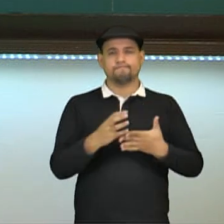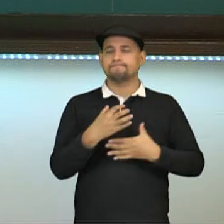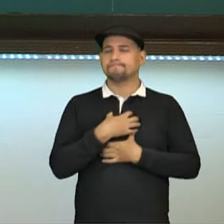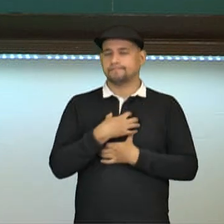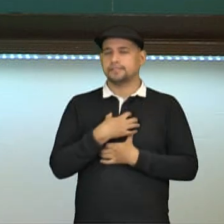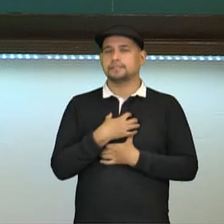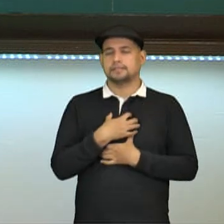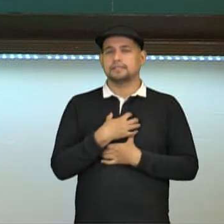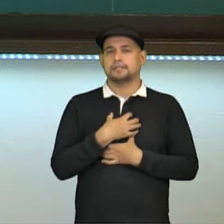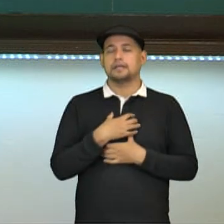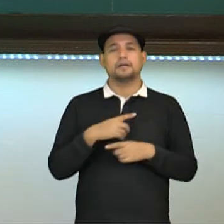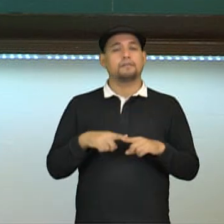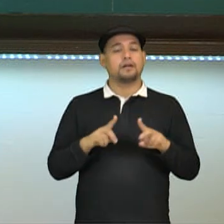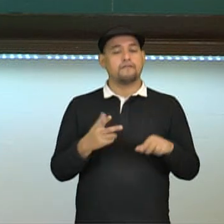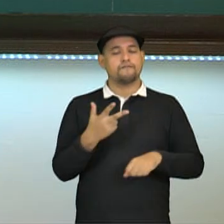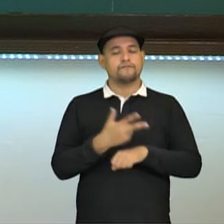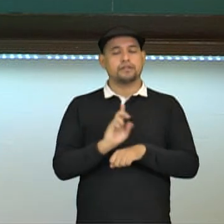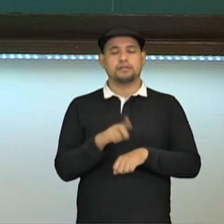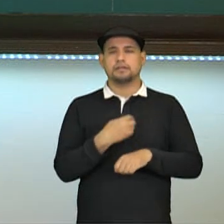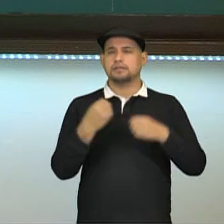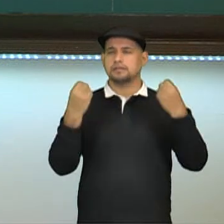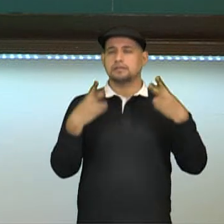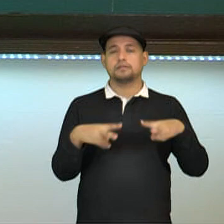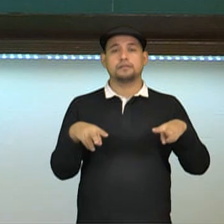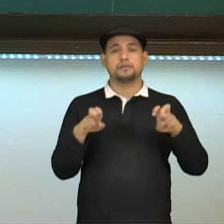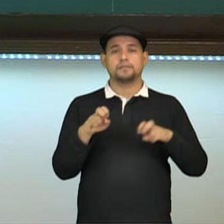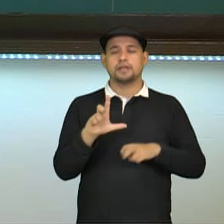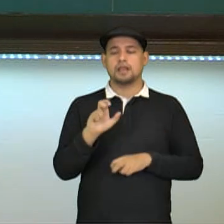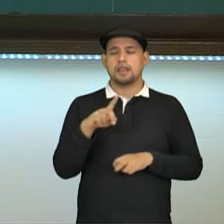situações, certo? Então, nesse vídeo nós falamos sobre